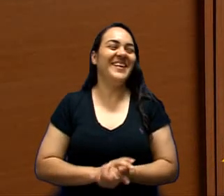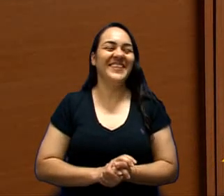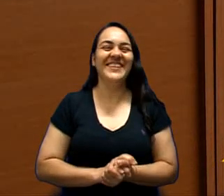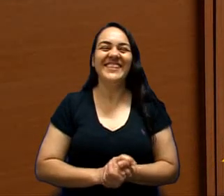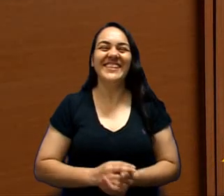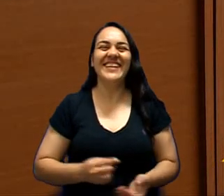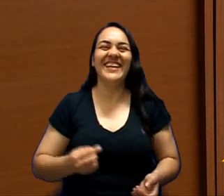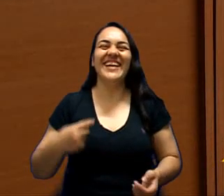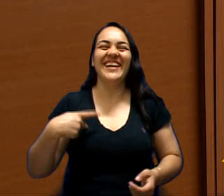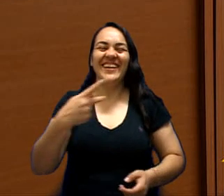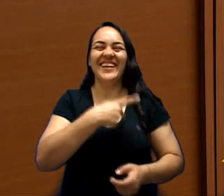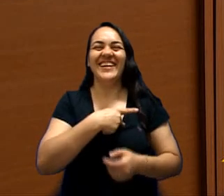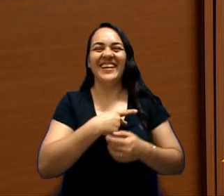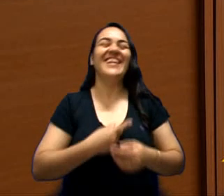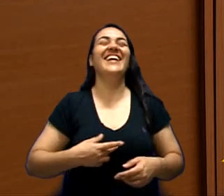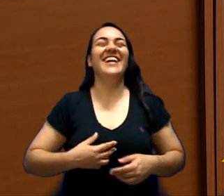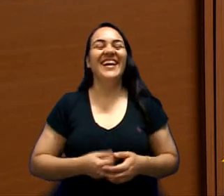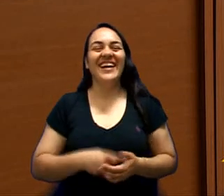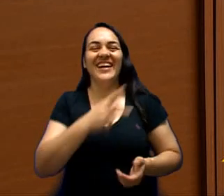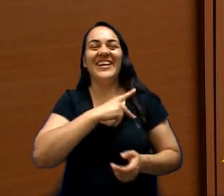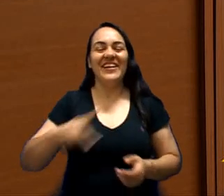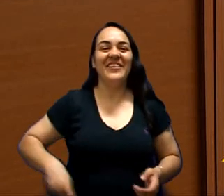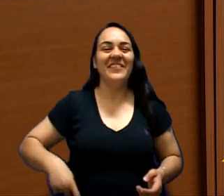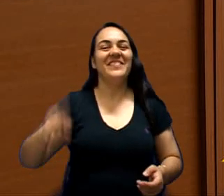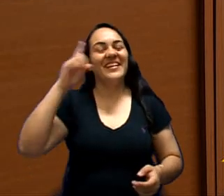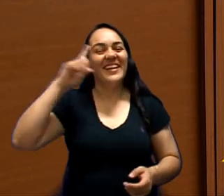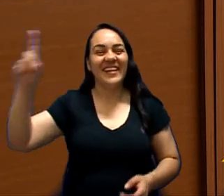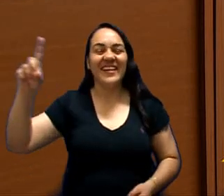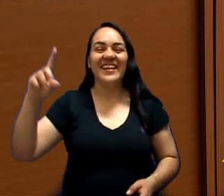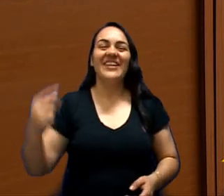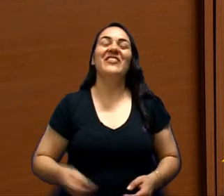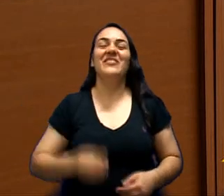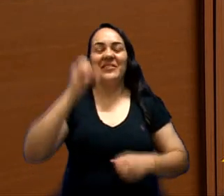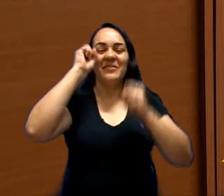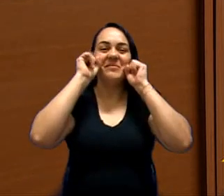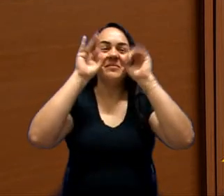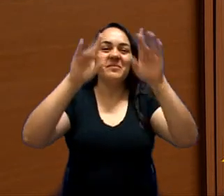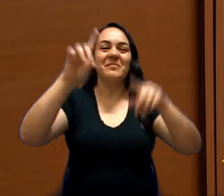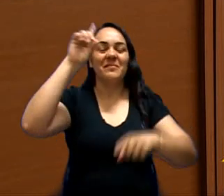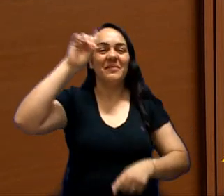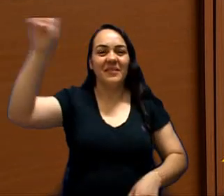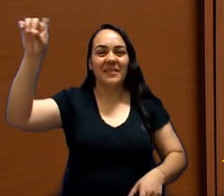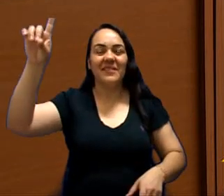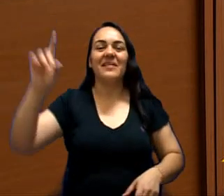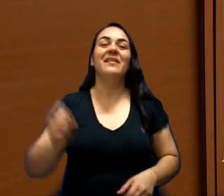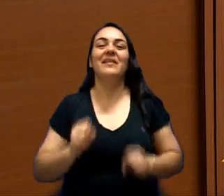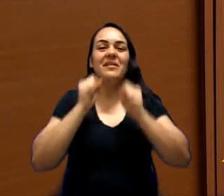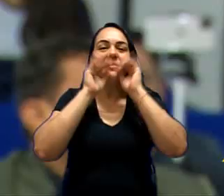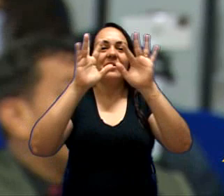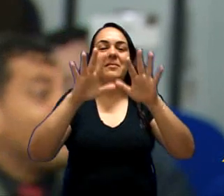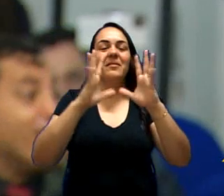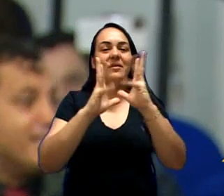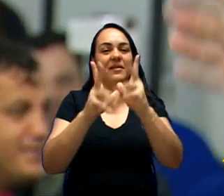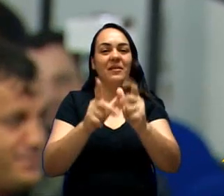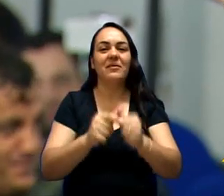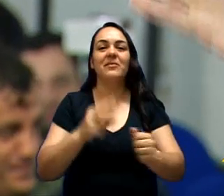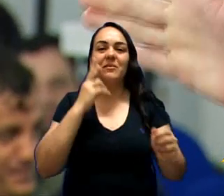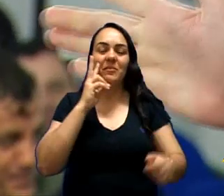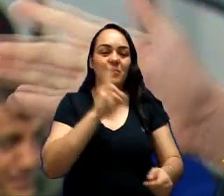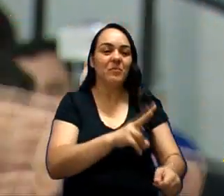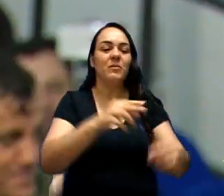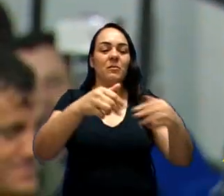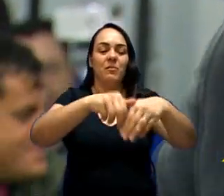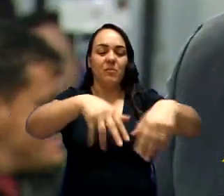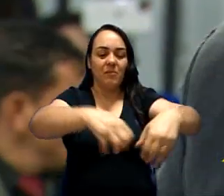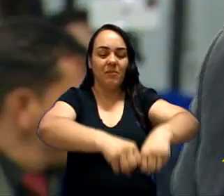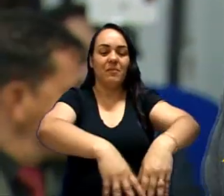Vereador e presidente Fernando Dini, muito bom dia. Que Deus abençoe nosso dia, meu irmão. Abençoe a todos que estão aqui nos assistindo, que estão no